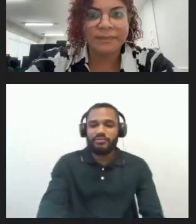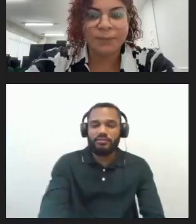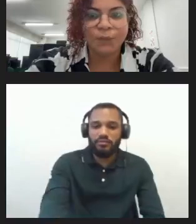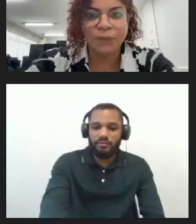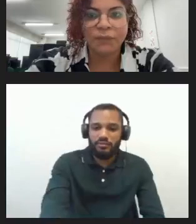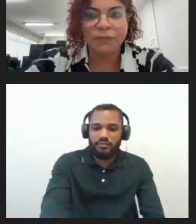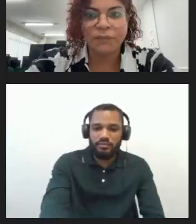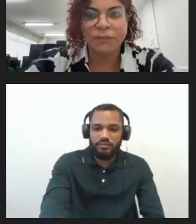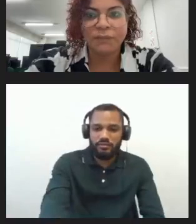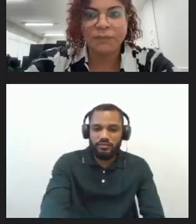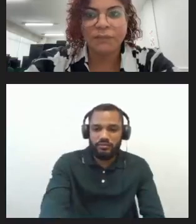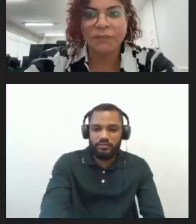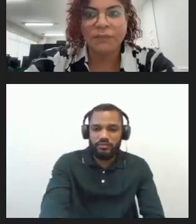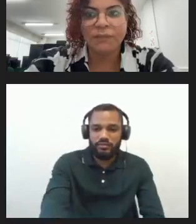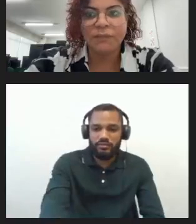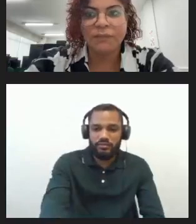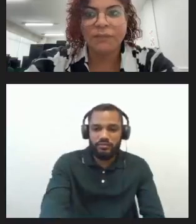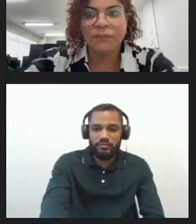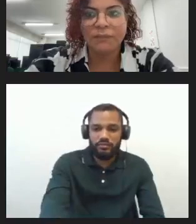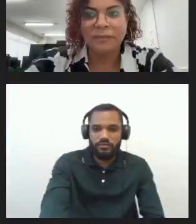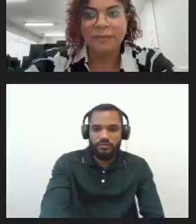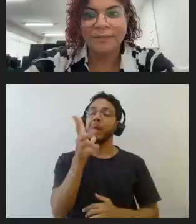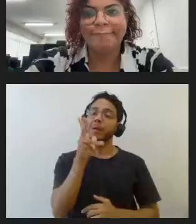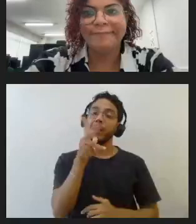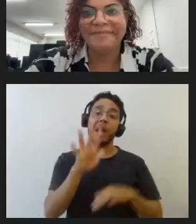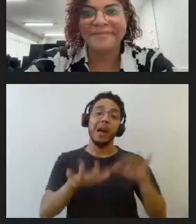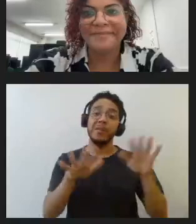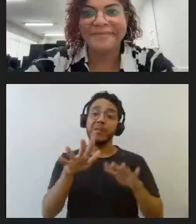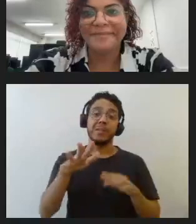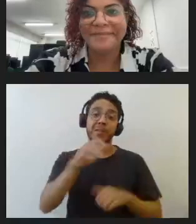longos talvez não prendam a atenção.